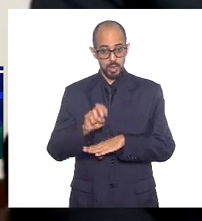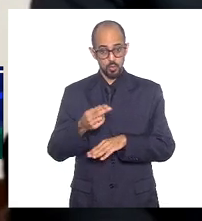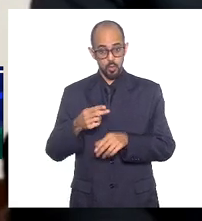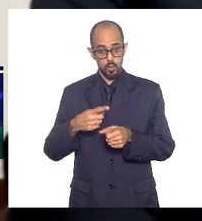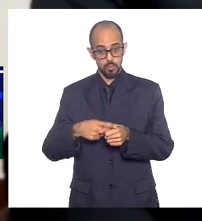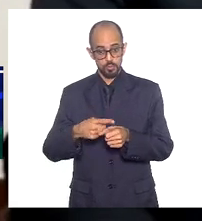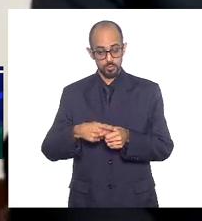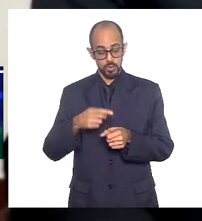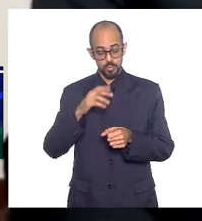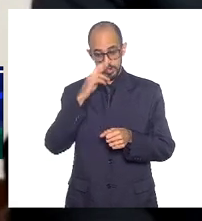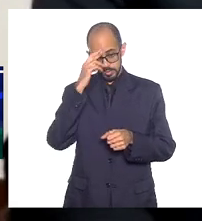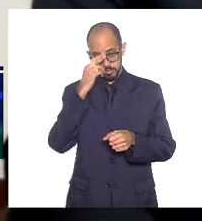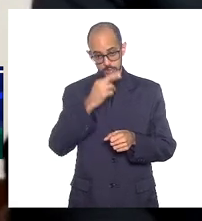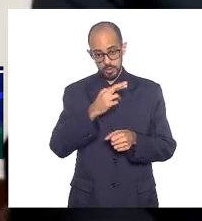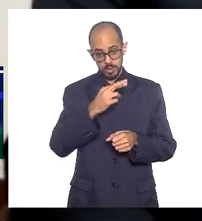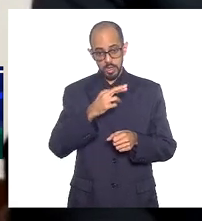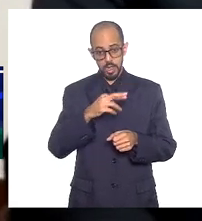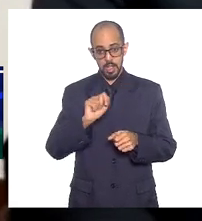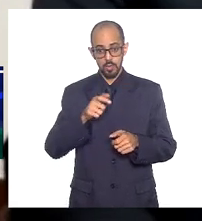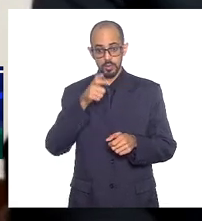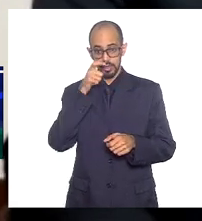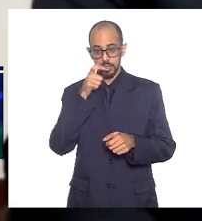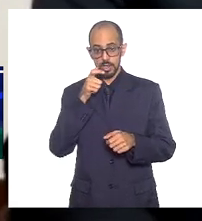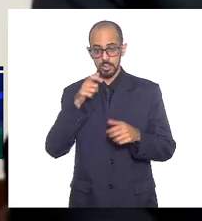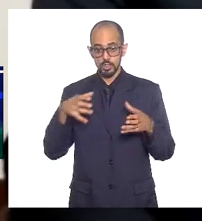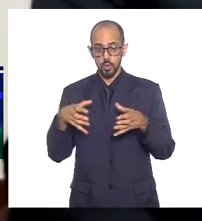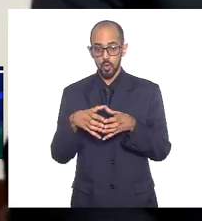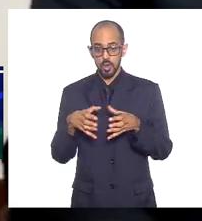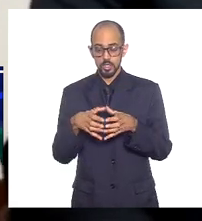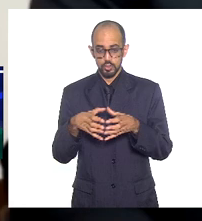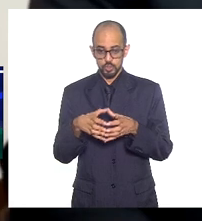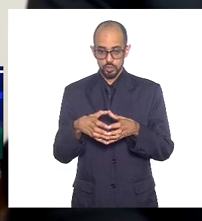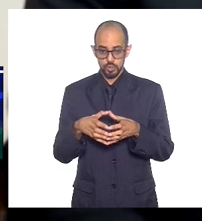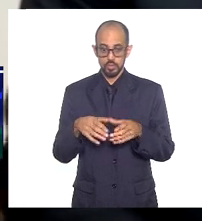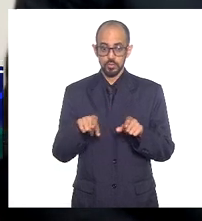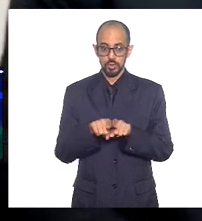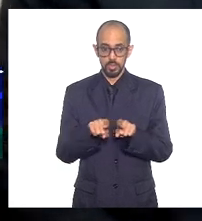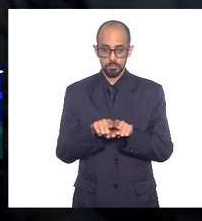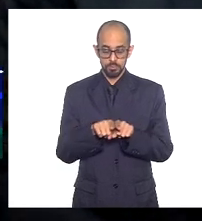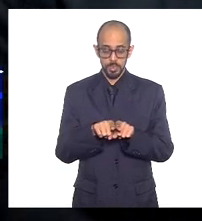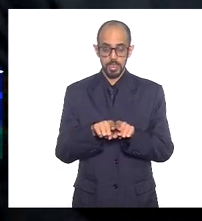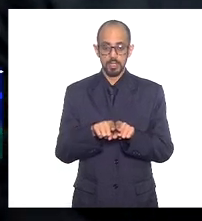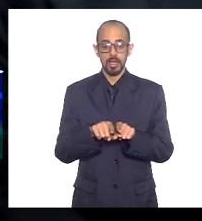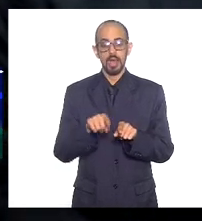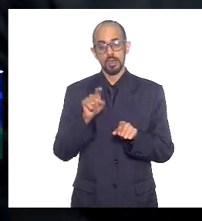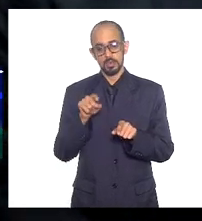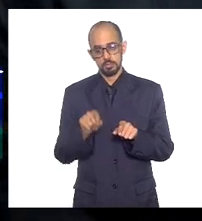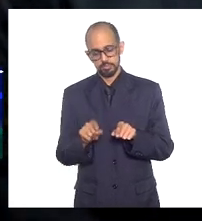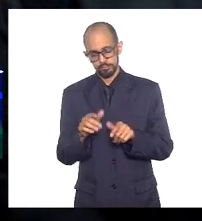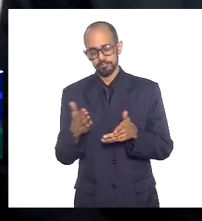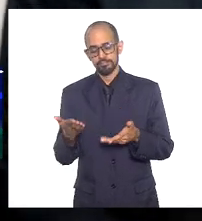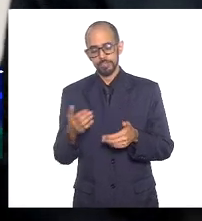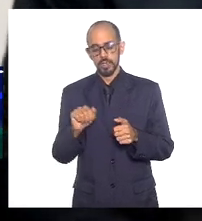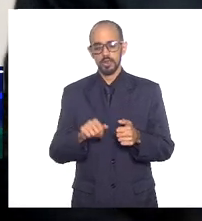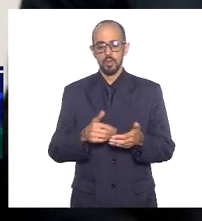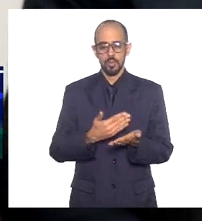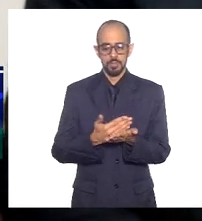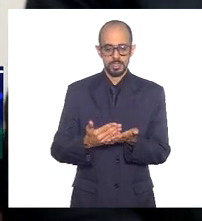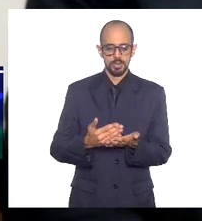legalidade e pessoalidade e moralidade pública e interesse coletivo e também ao seguinte aí enumera os incisos.